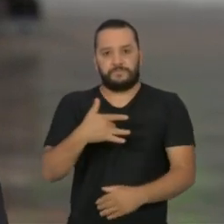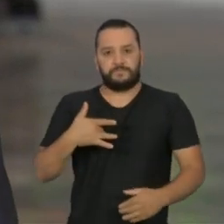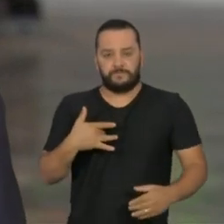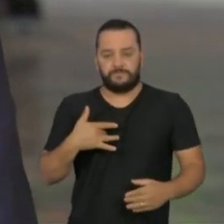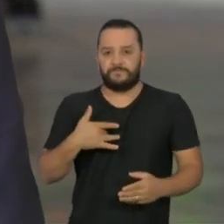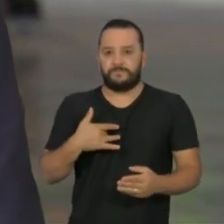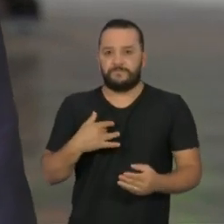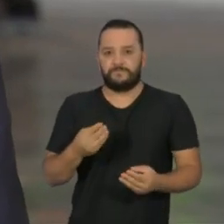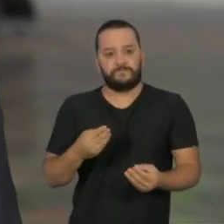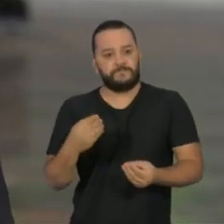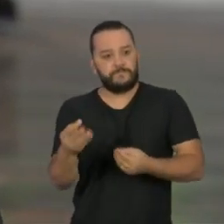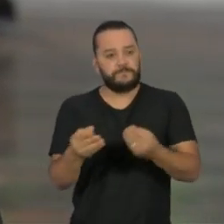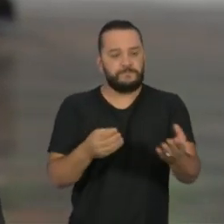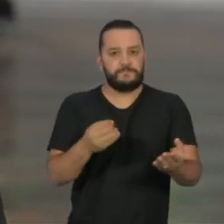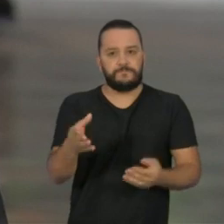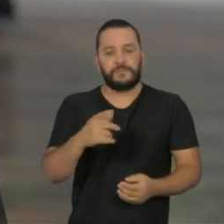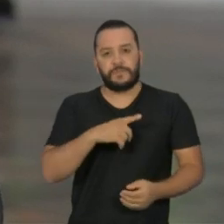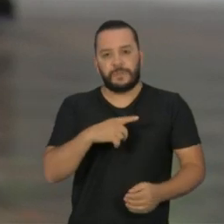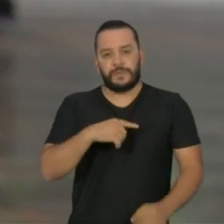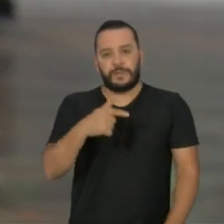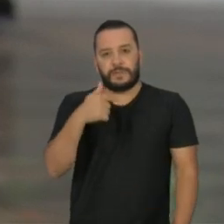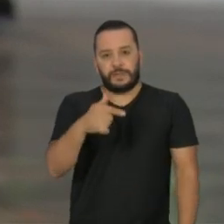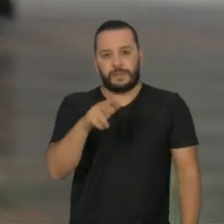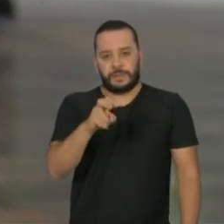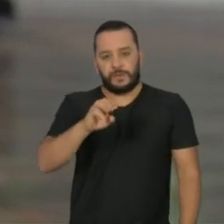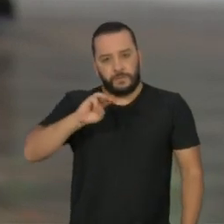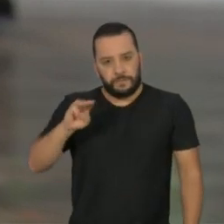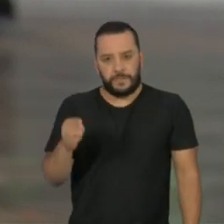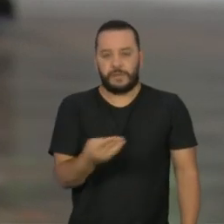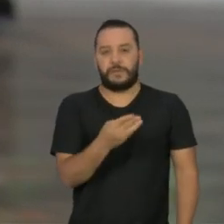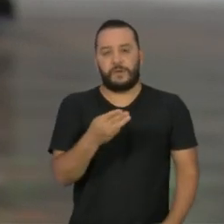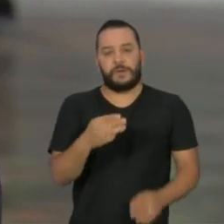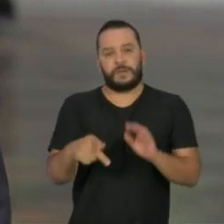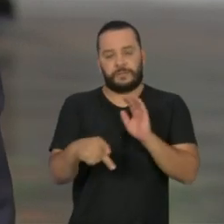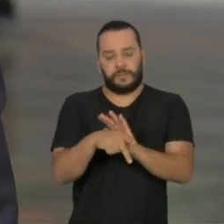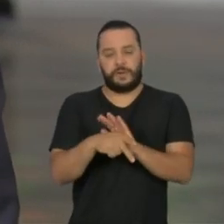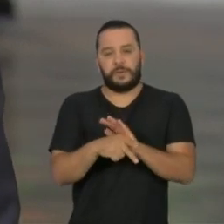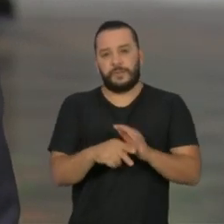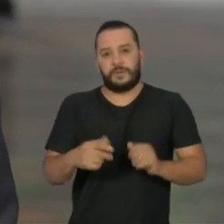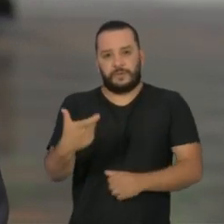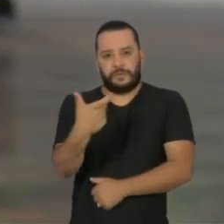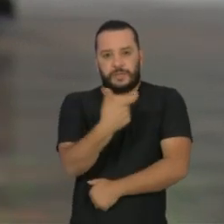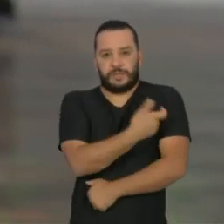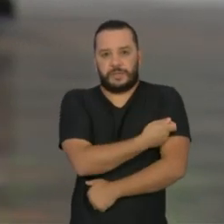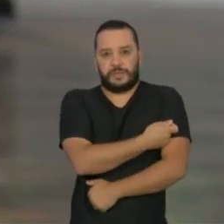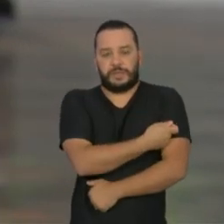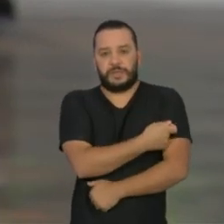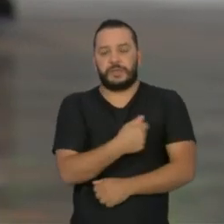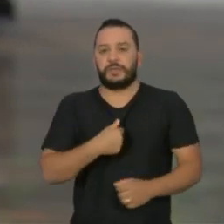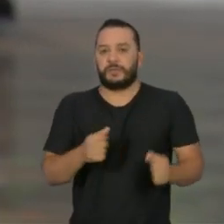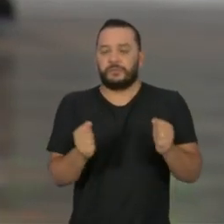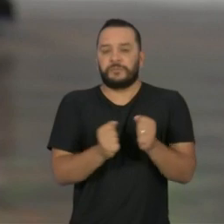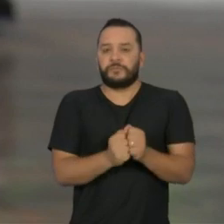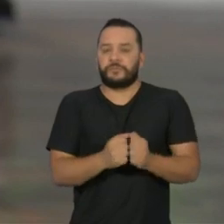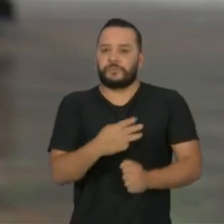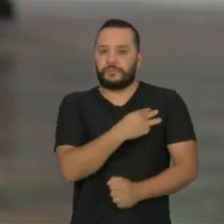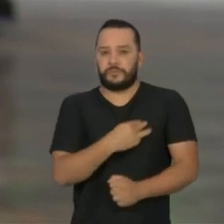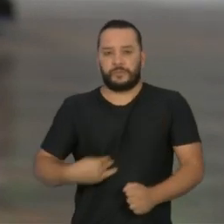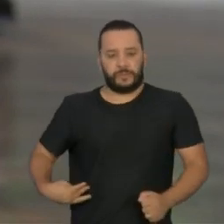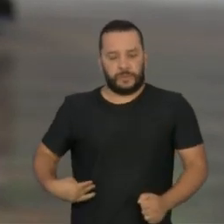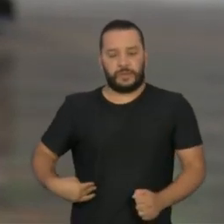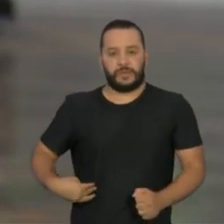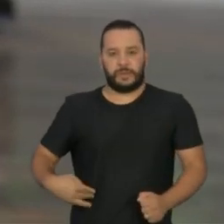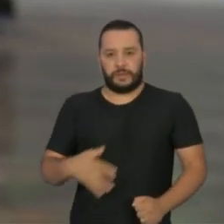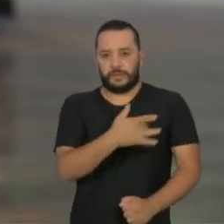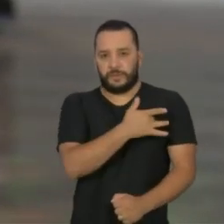feita a entrega, 75 milhões de vacinas, isso foi fruto do entendimento com o ministro da Saúde, Luiz Henrique Mandetta, em